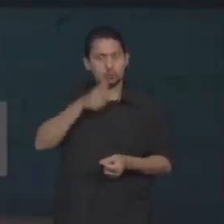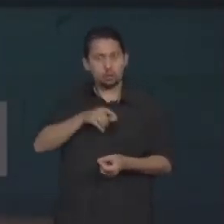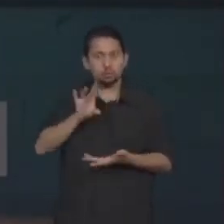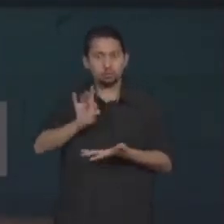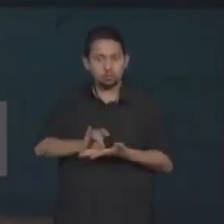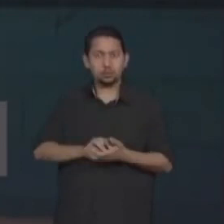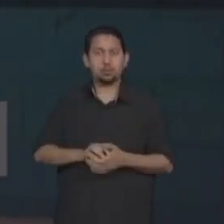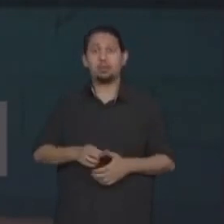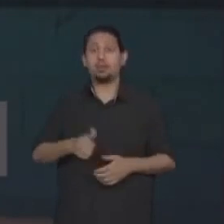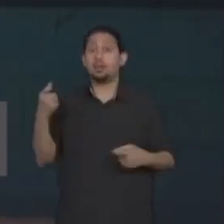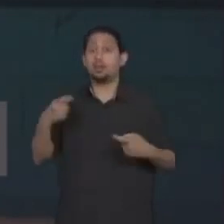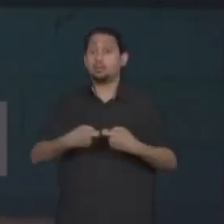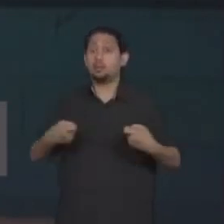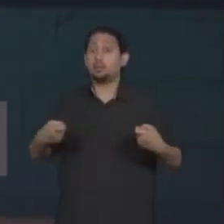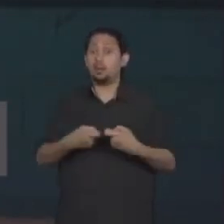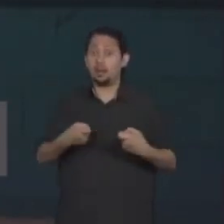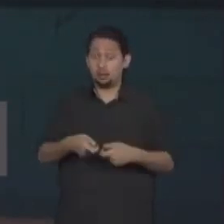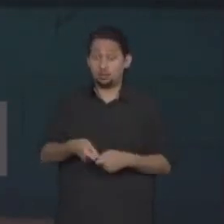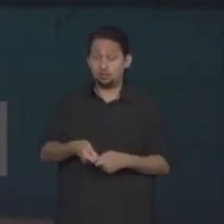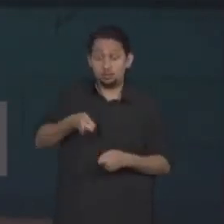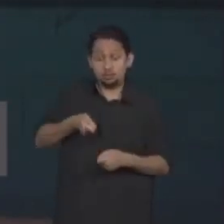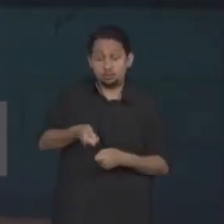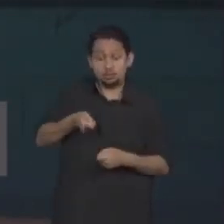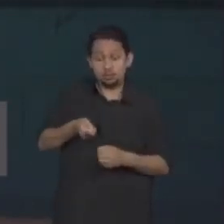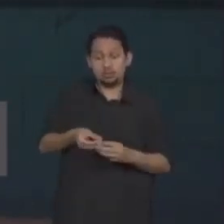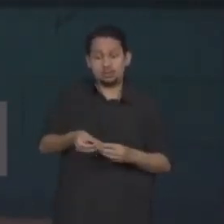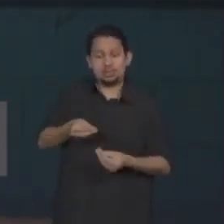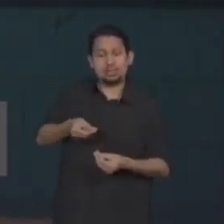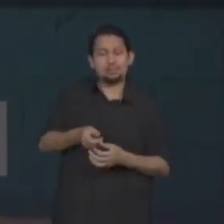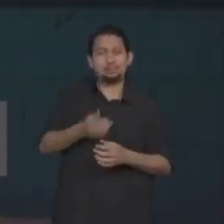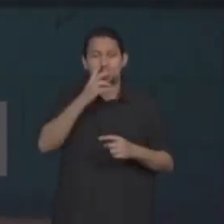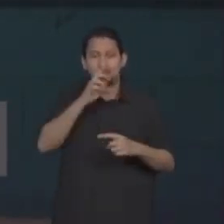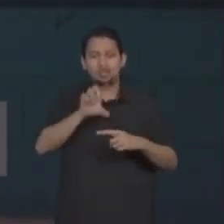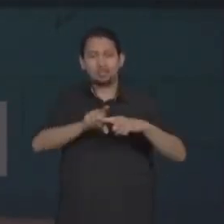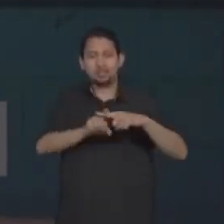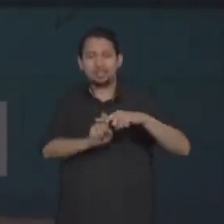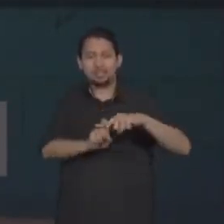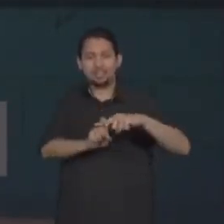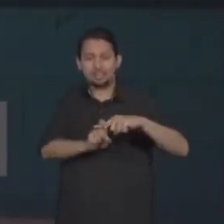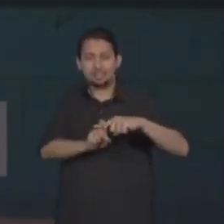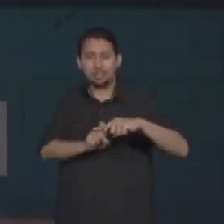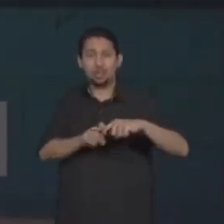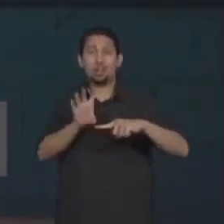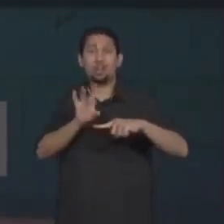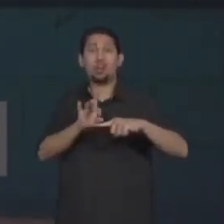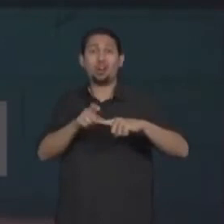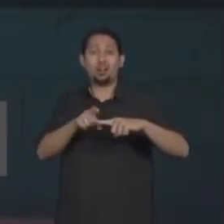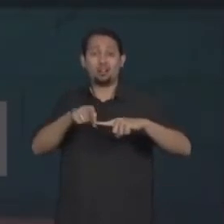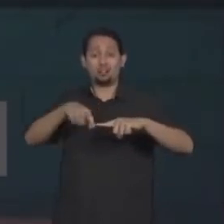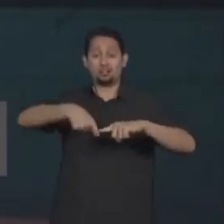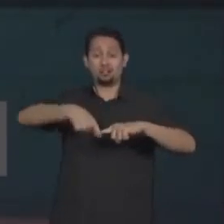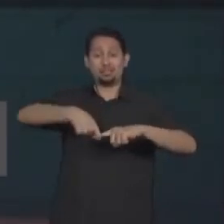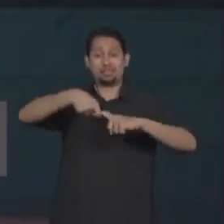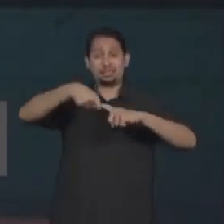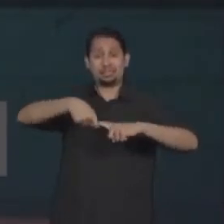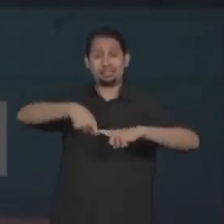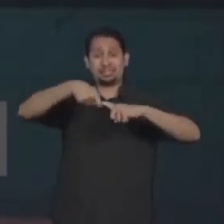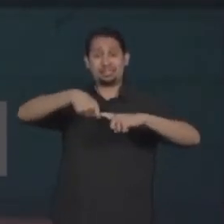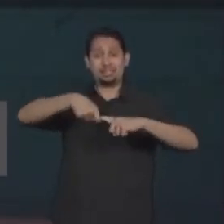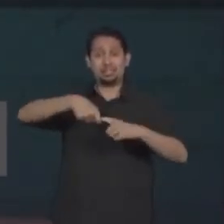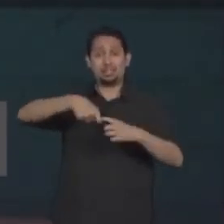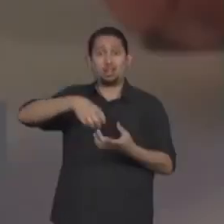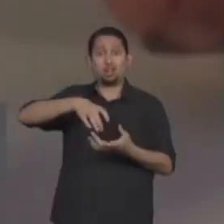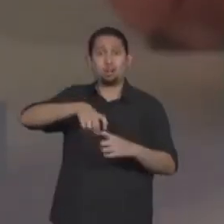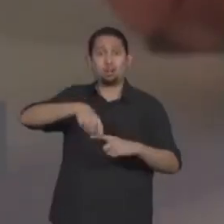Então esse elástico vai ficar puxando o seu motor ali, vai ficar fazendo uma força no seu motor. Pode ser que com a cola quente ele